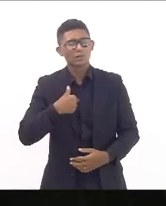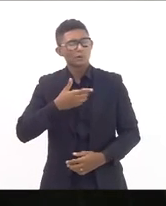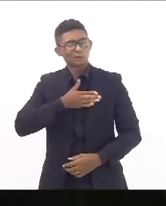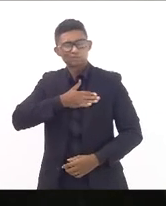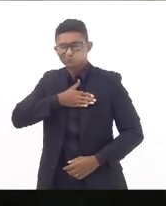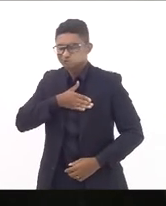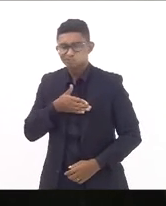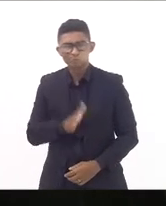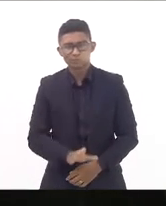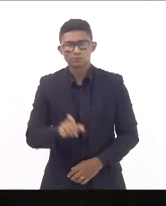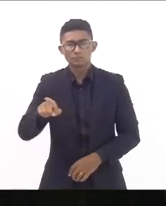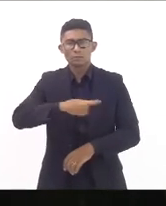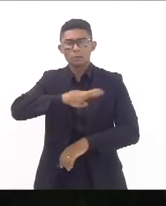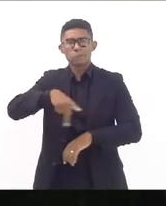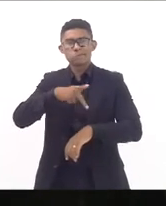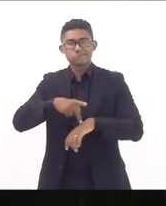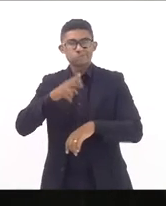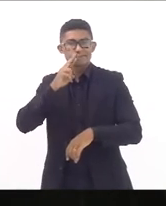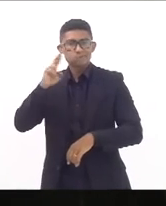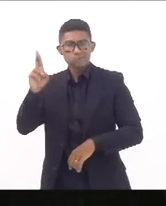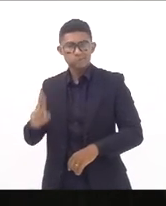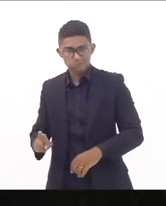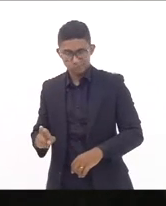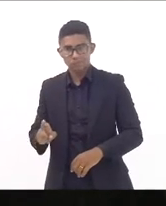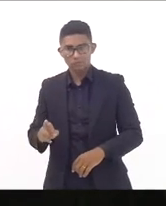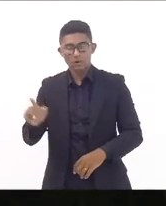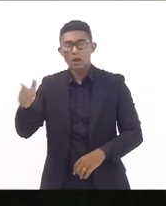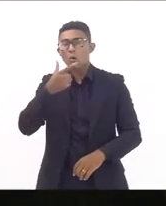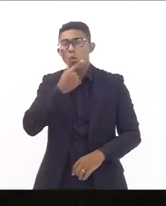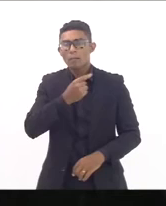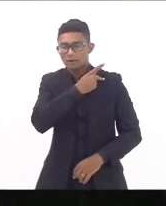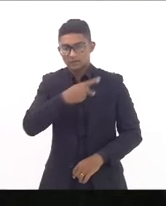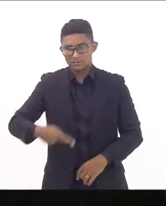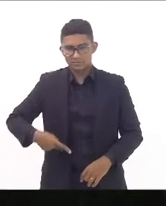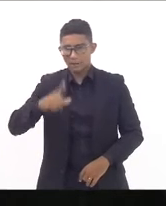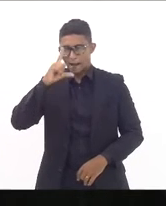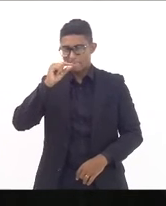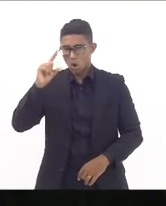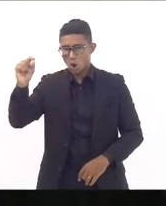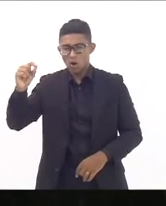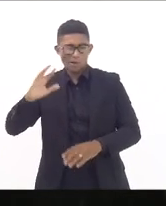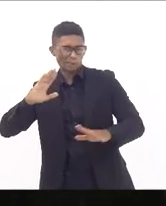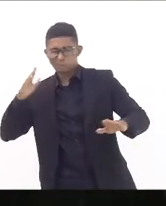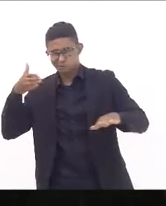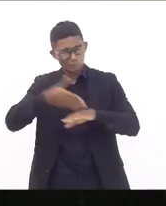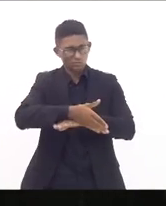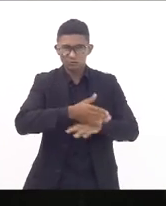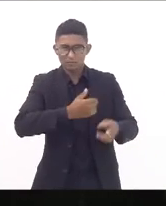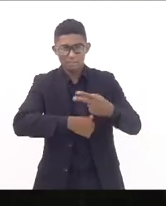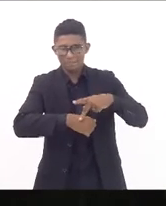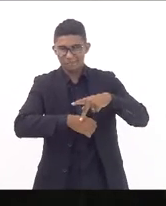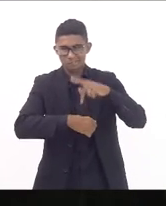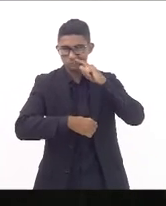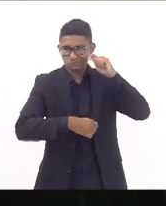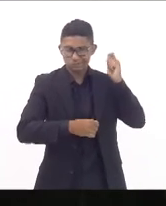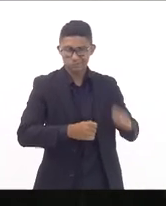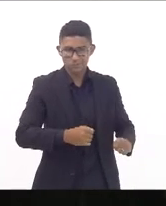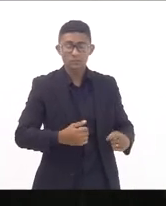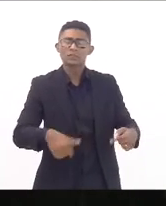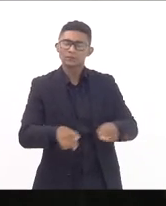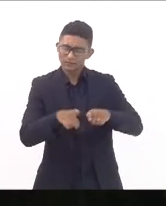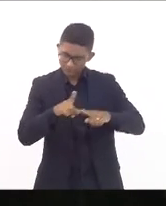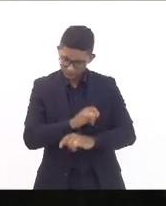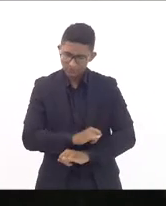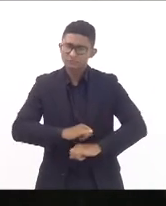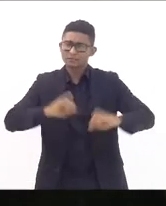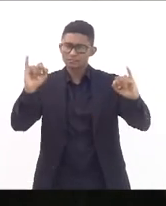da invasão que Putin está fazendo na Ucrânia e dizer a todos que a gente tem que lutar pelos nossos